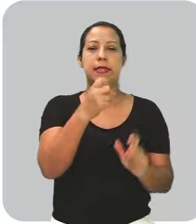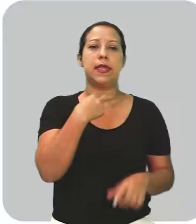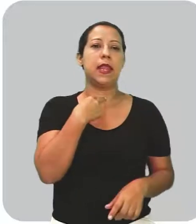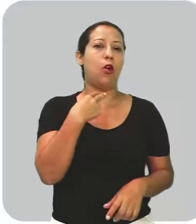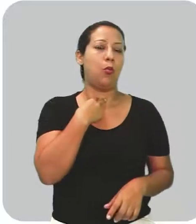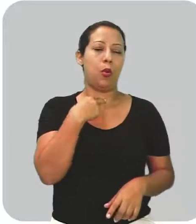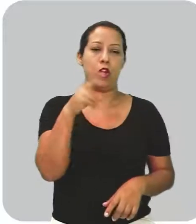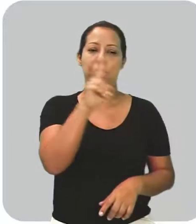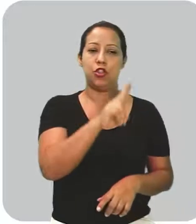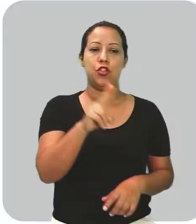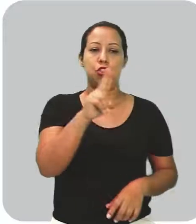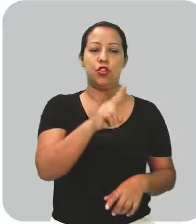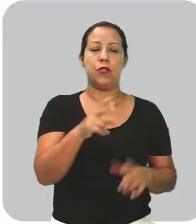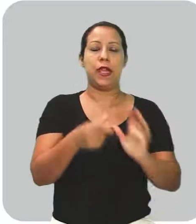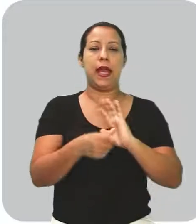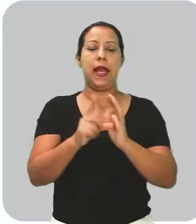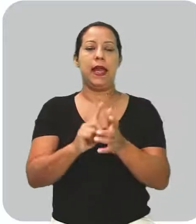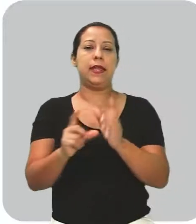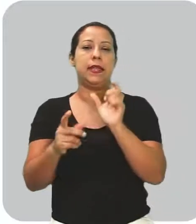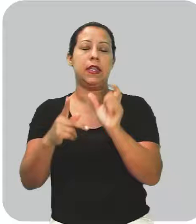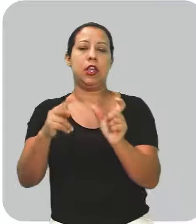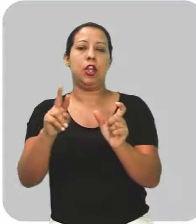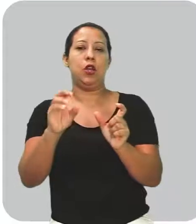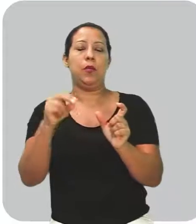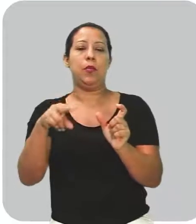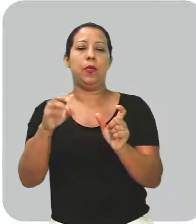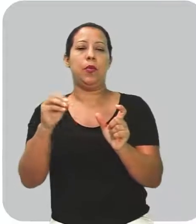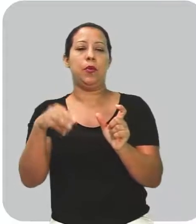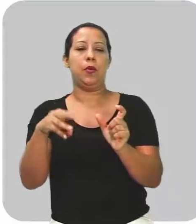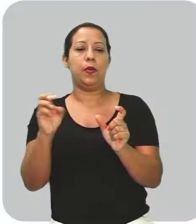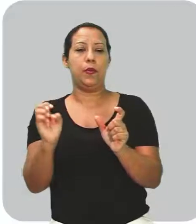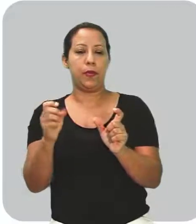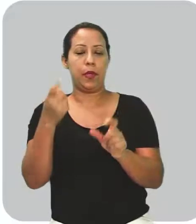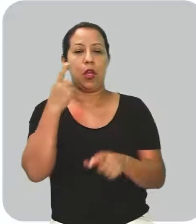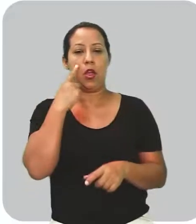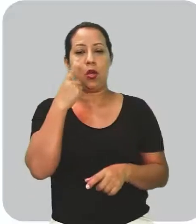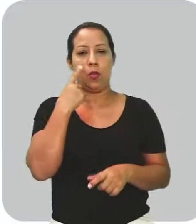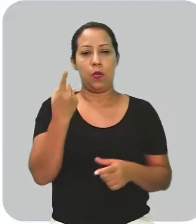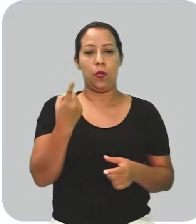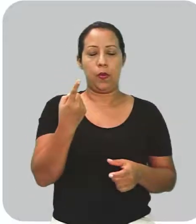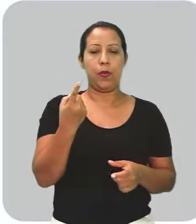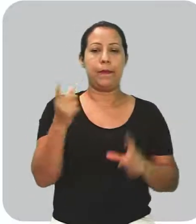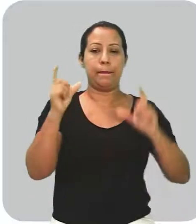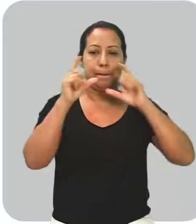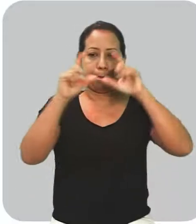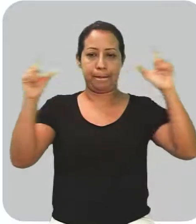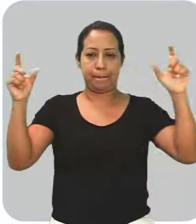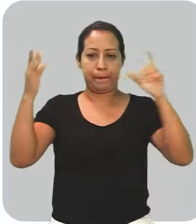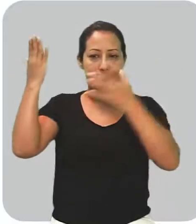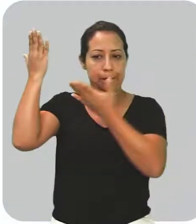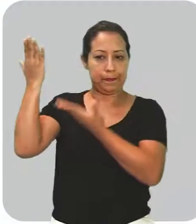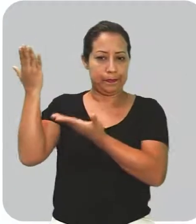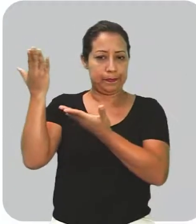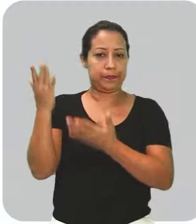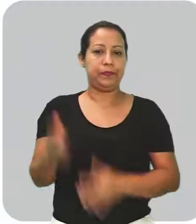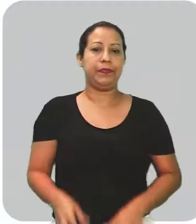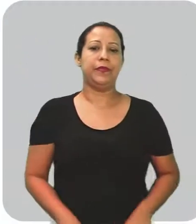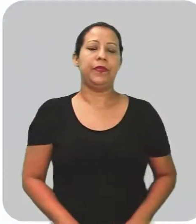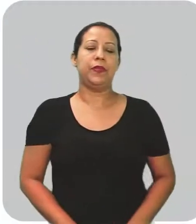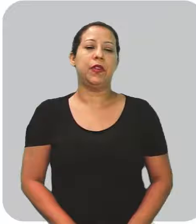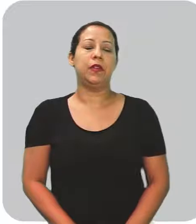não aceitam a crase, os pronomes pessoais, pronomes demonstrativos, de tratamento,